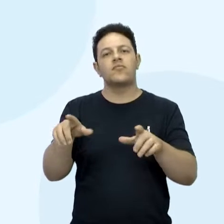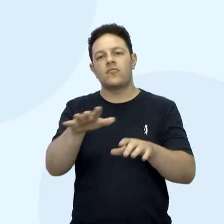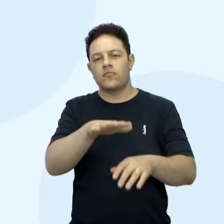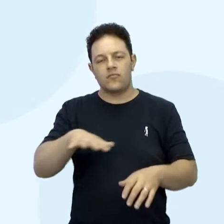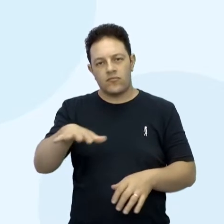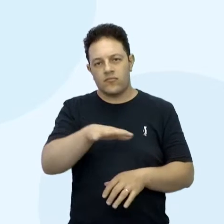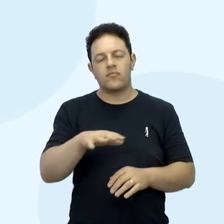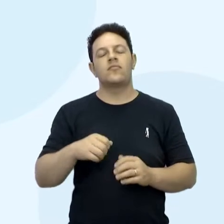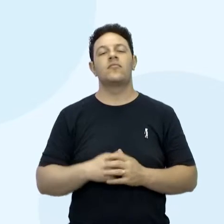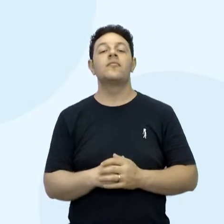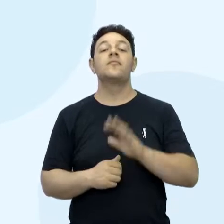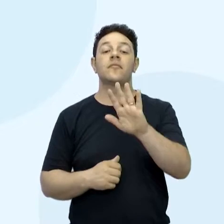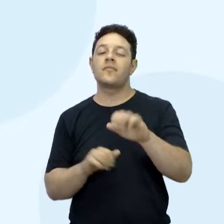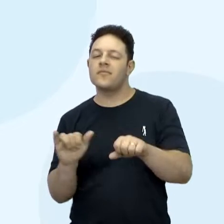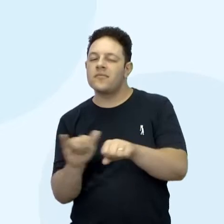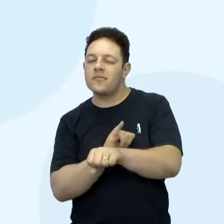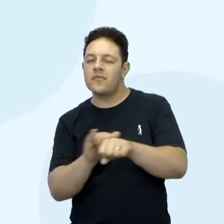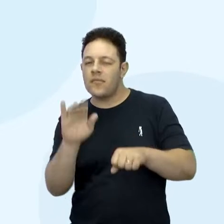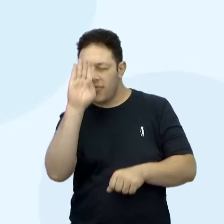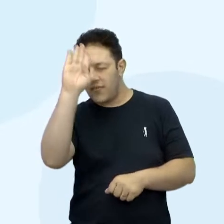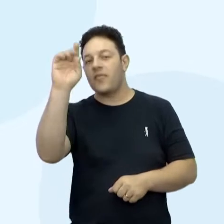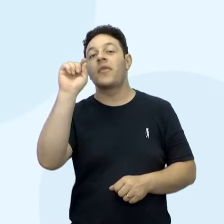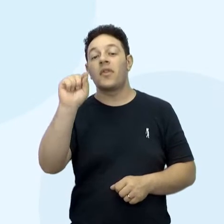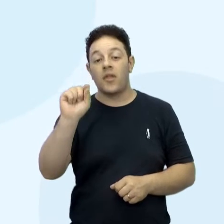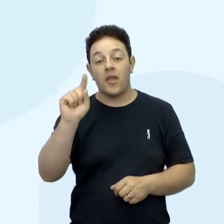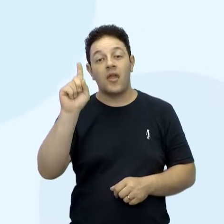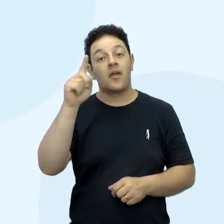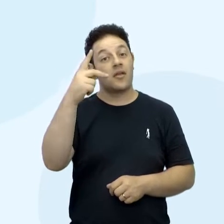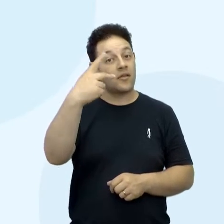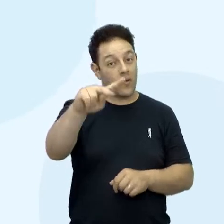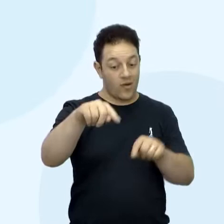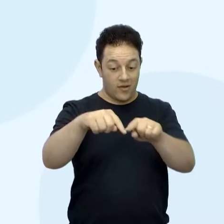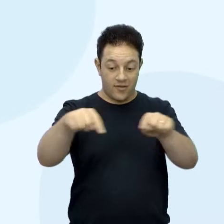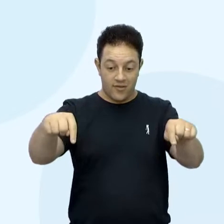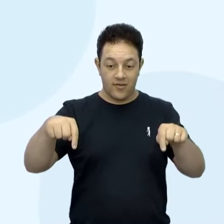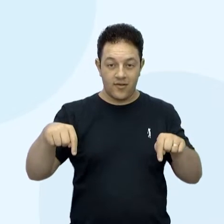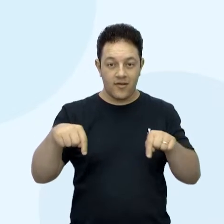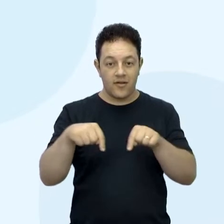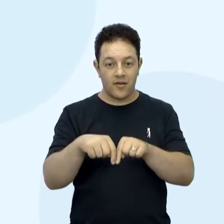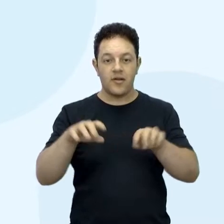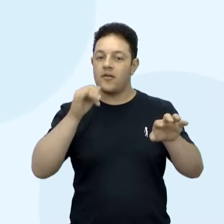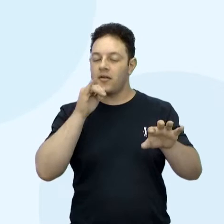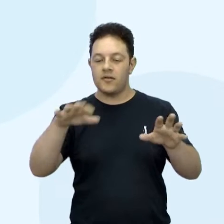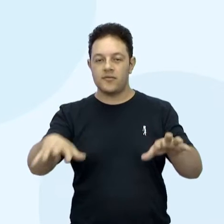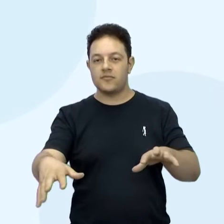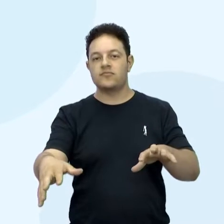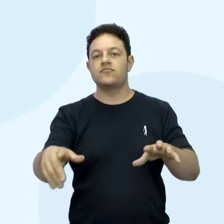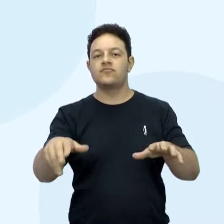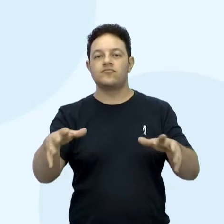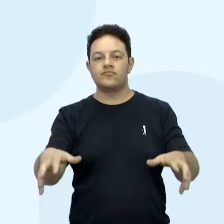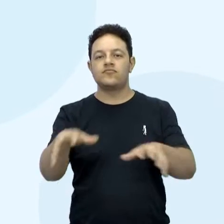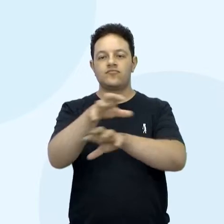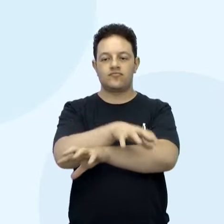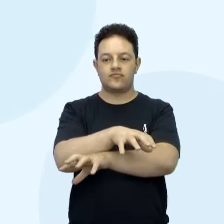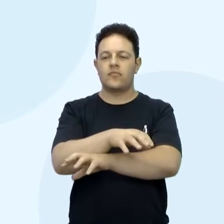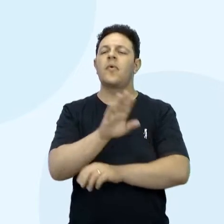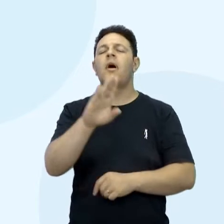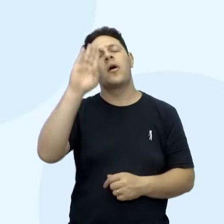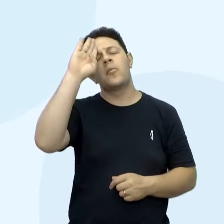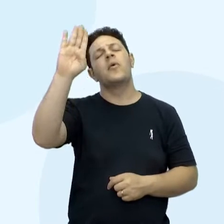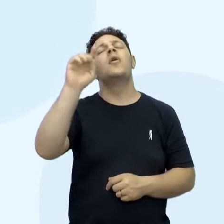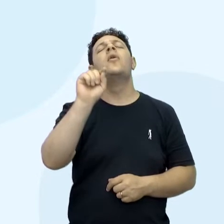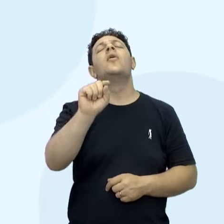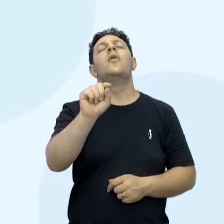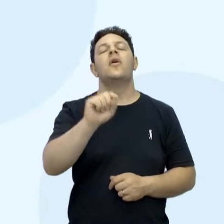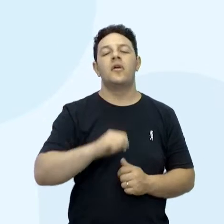espaço. Qual que é a nossa estratégia principal? É a sala de aula invertida. E qual que é o objetivo da nossa aula de